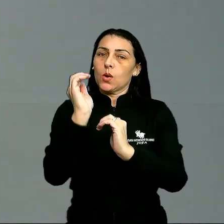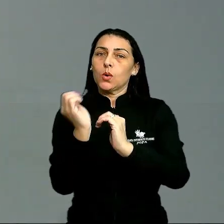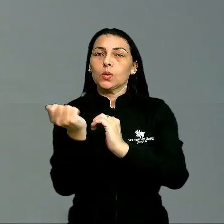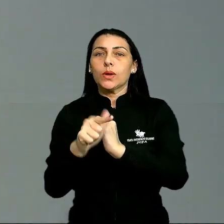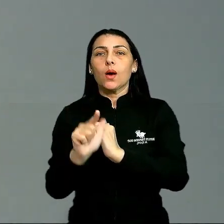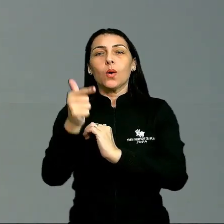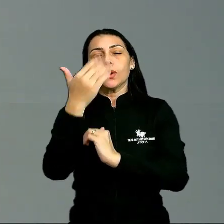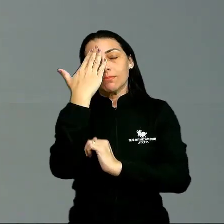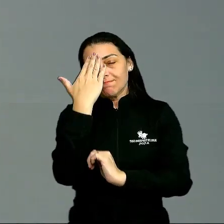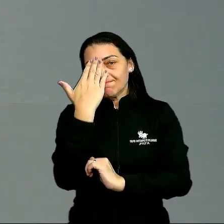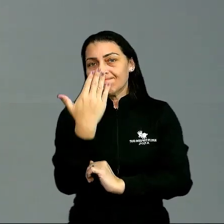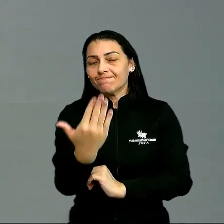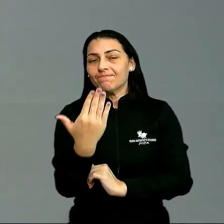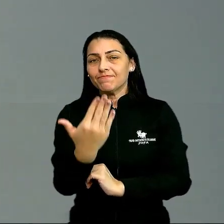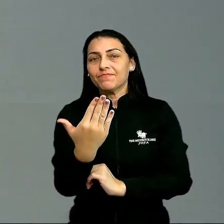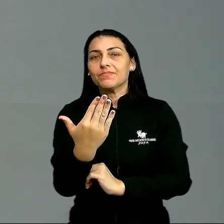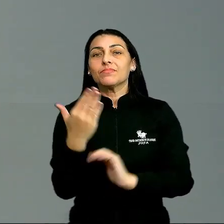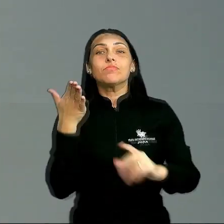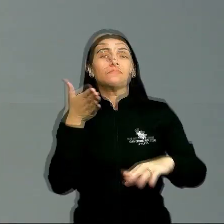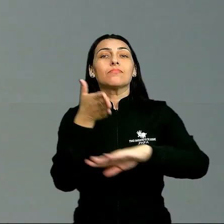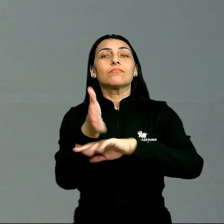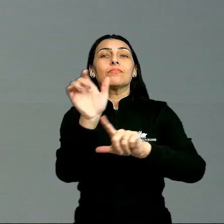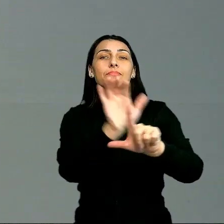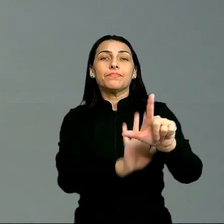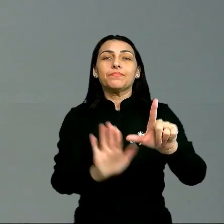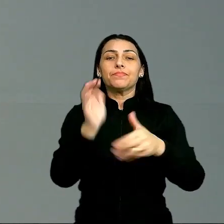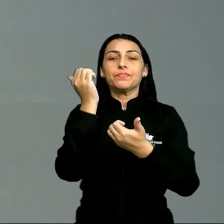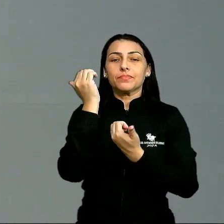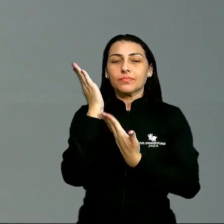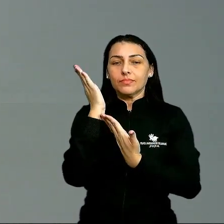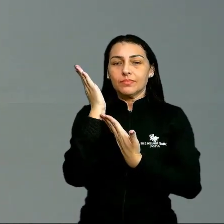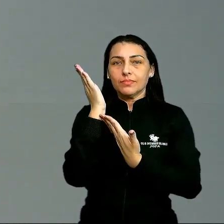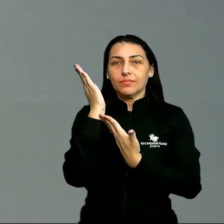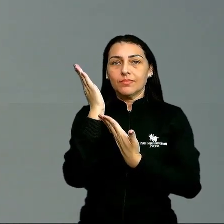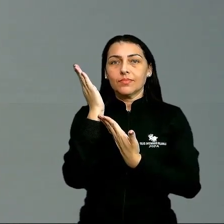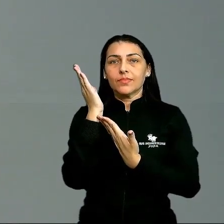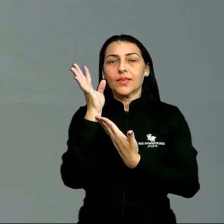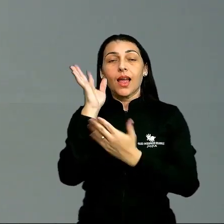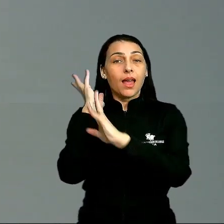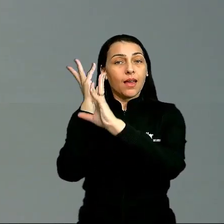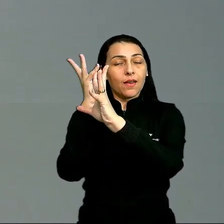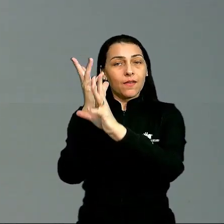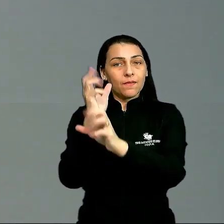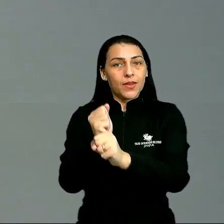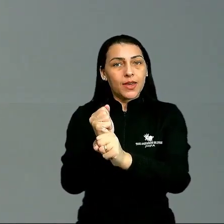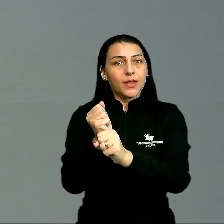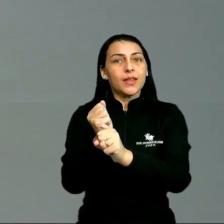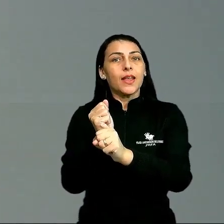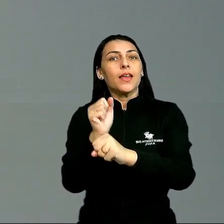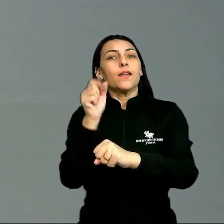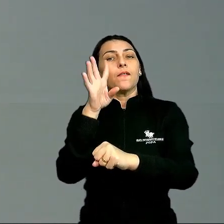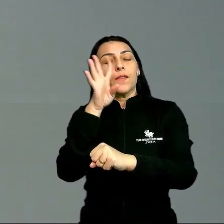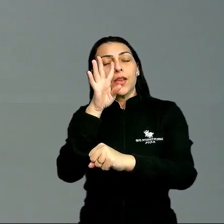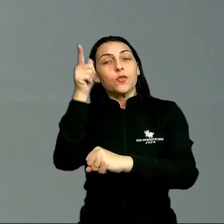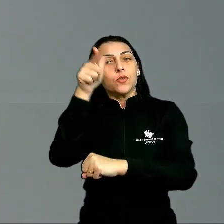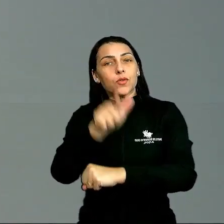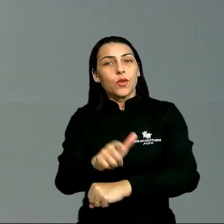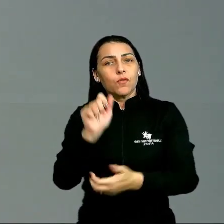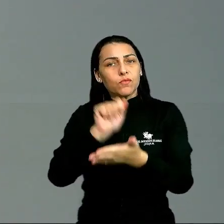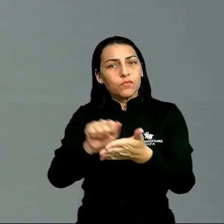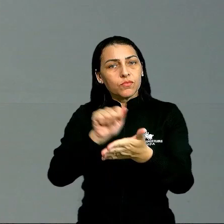Então, muito obrigada. Acessem as nossas plataformas, revisem, reprisem,